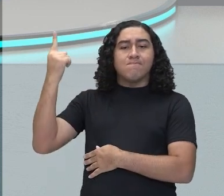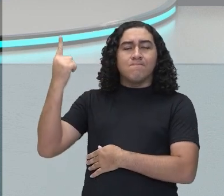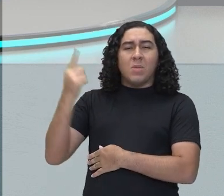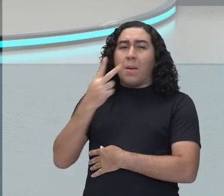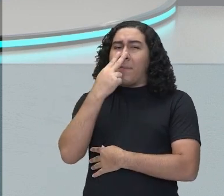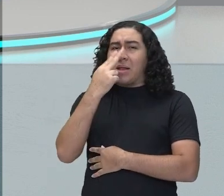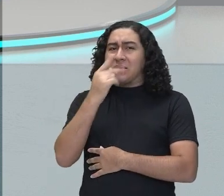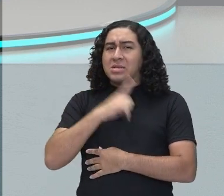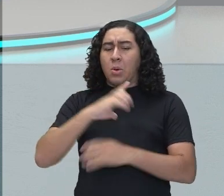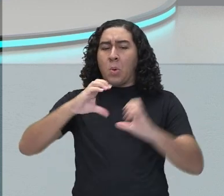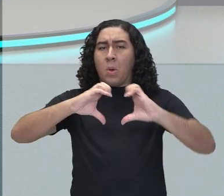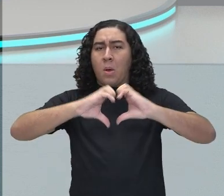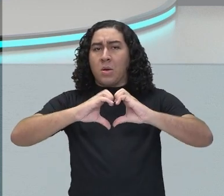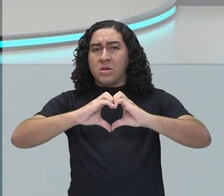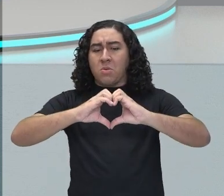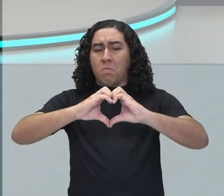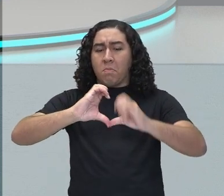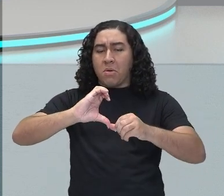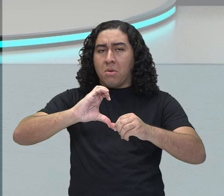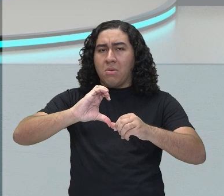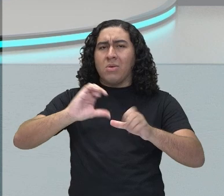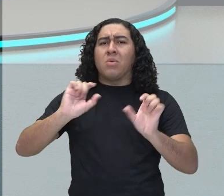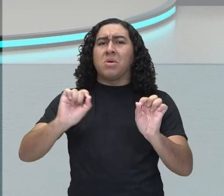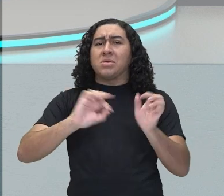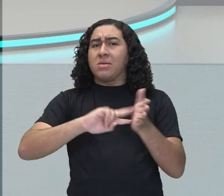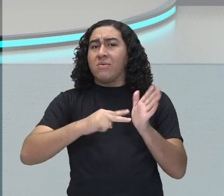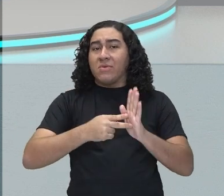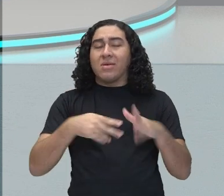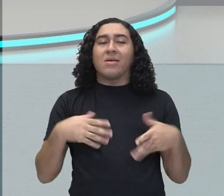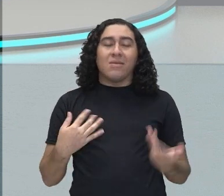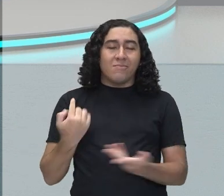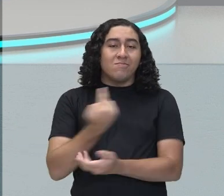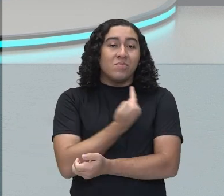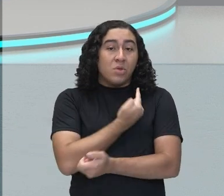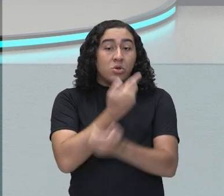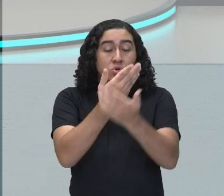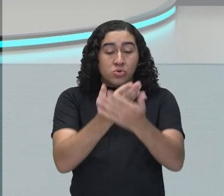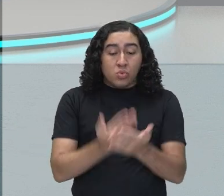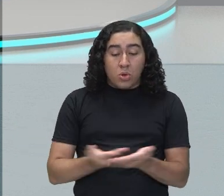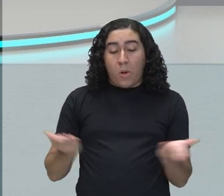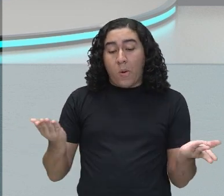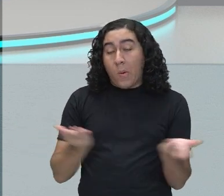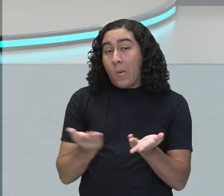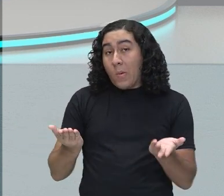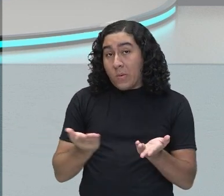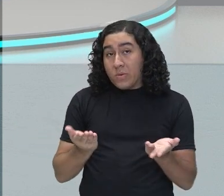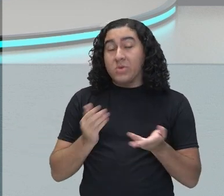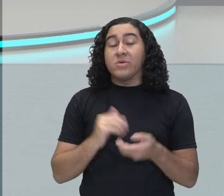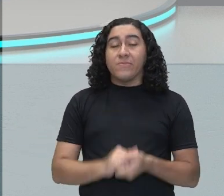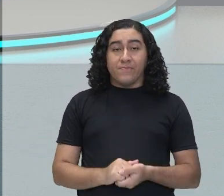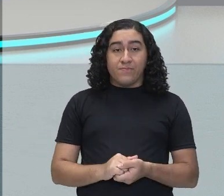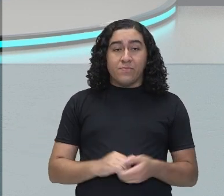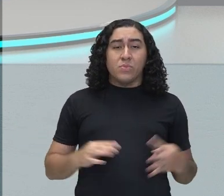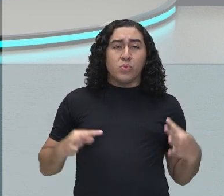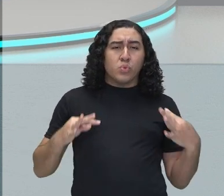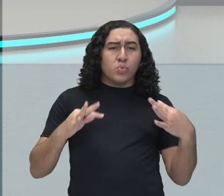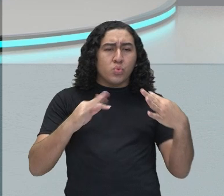coração despedaçado? Porque é isso que nós iremos ver na nossa aula, né? Tudo